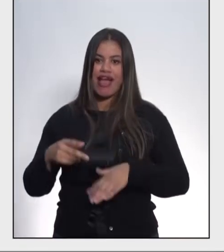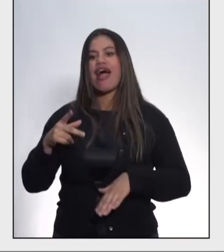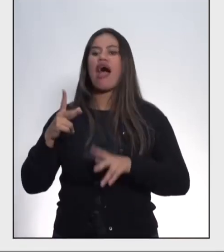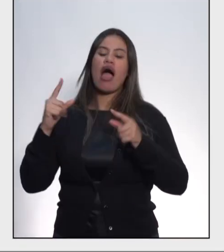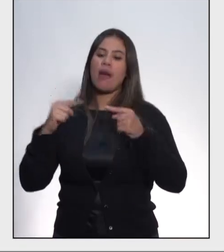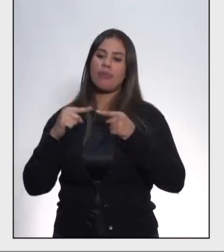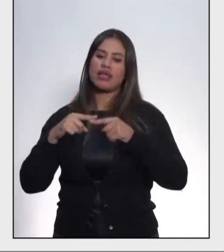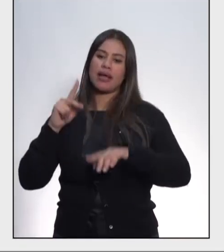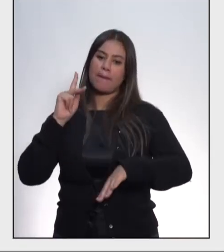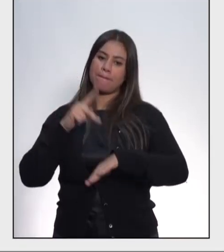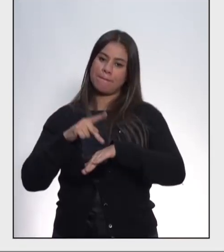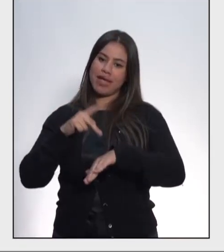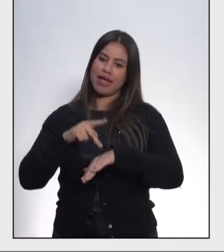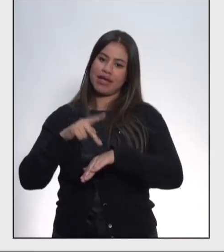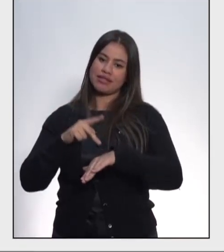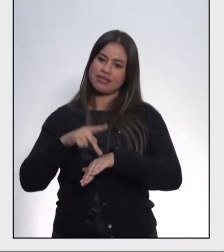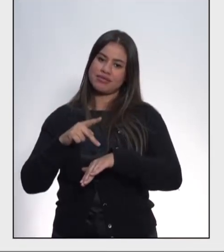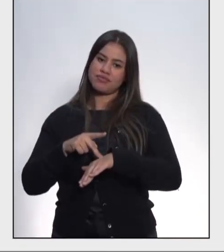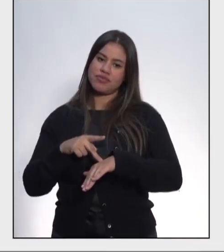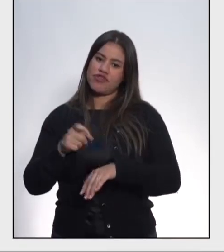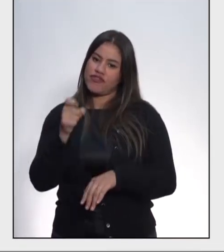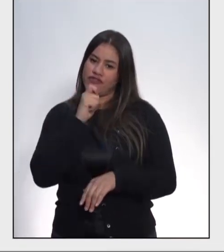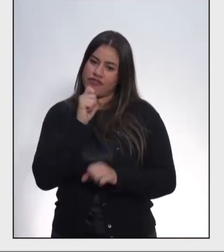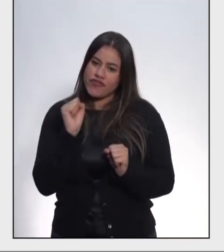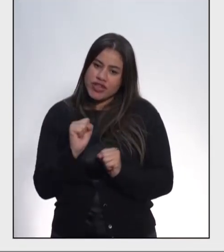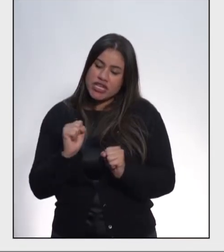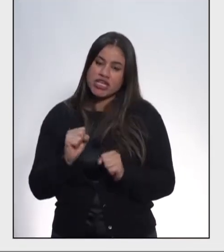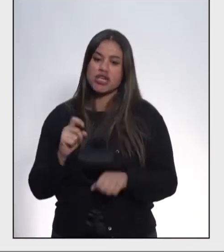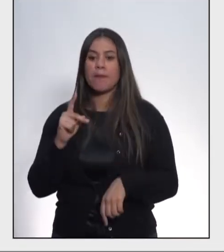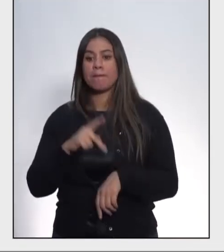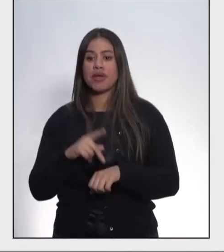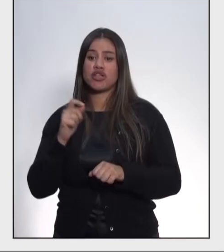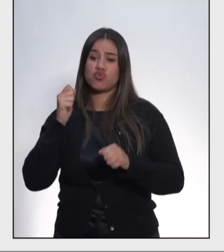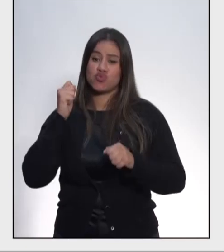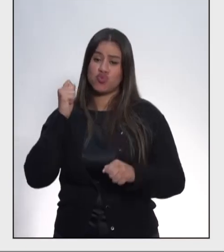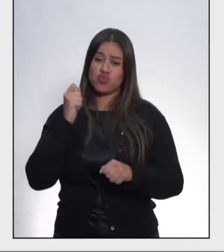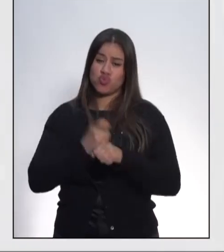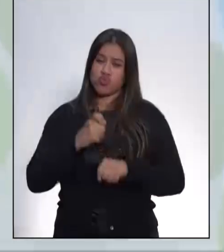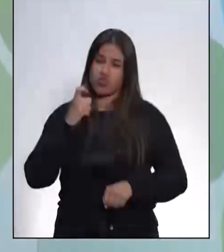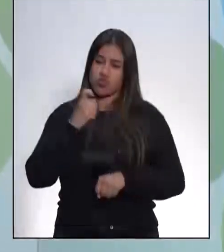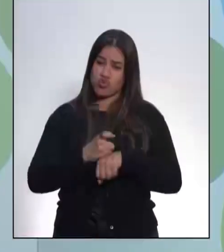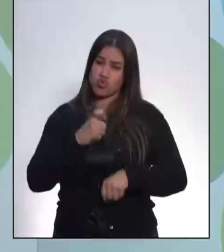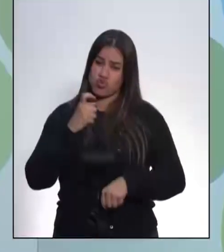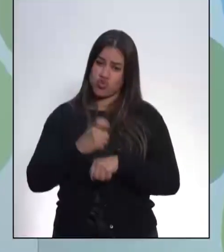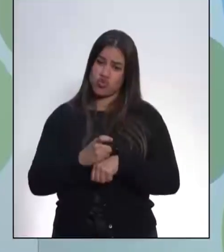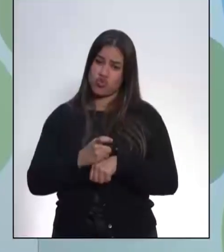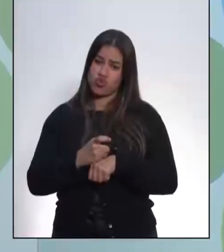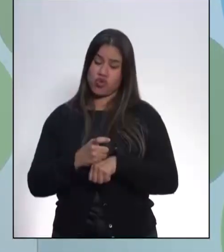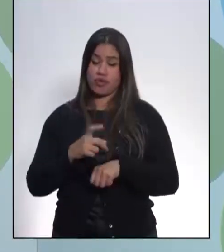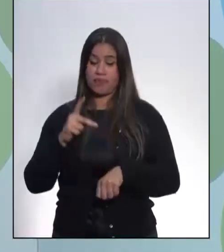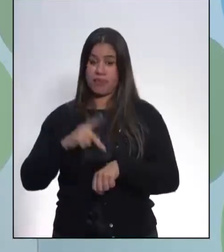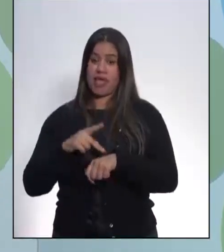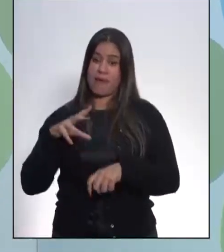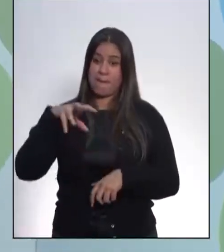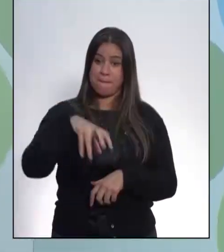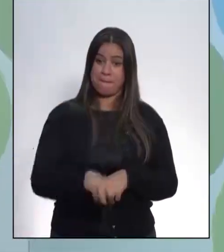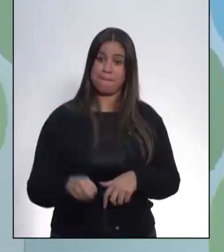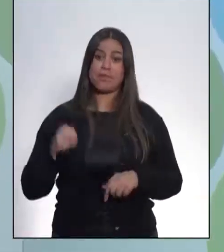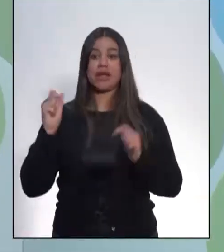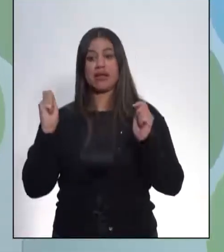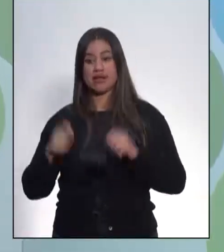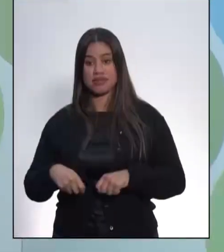muito mais coisa. Pedra é fria, pedra é dura, pedra é sólida, ele tem um problema que é sólido, ele pega na mão, é concreto.